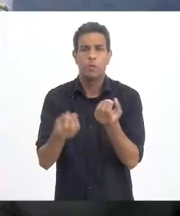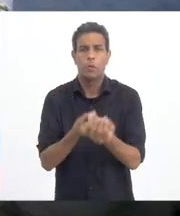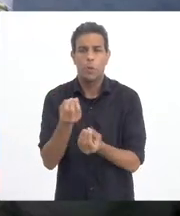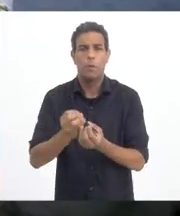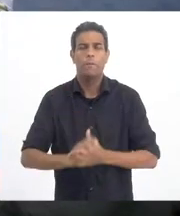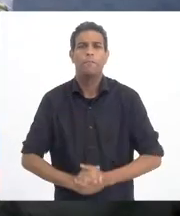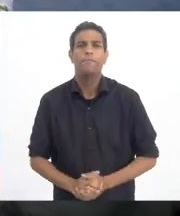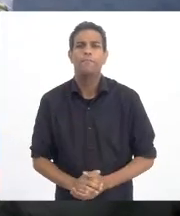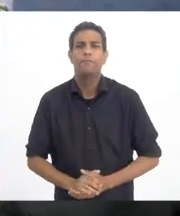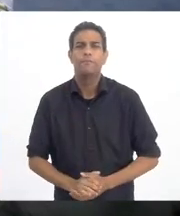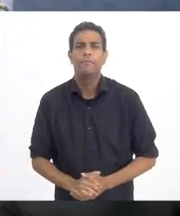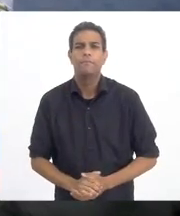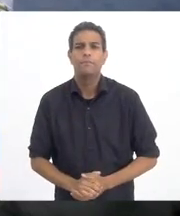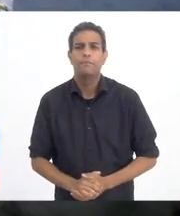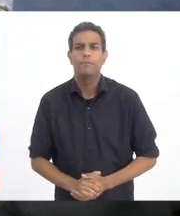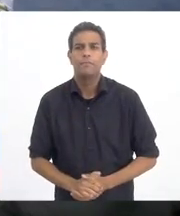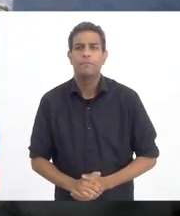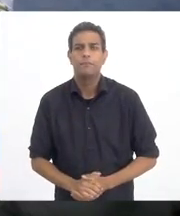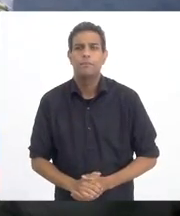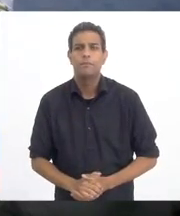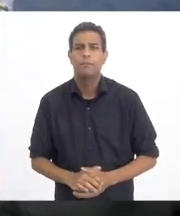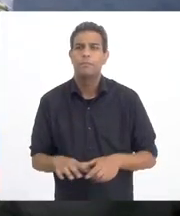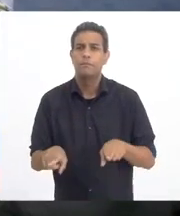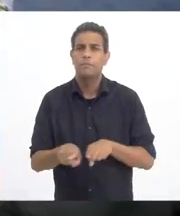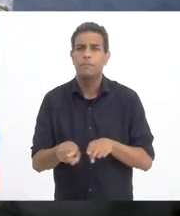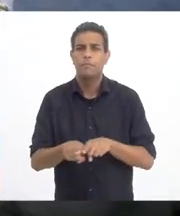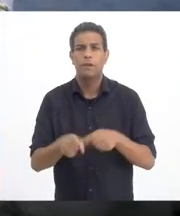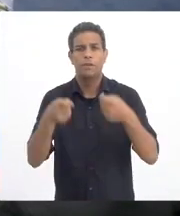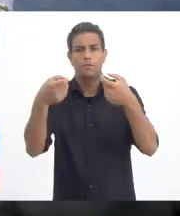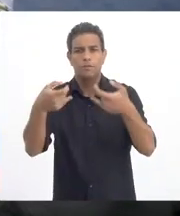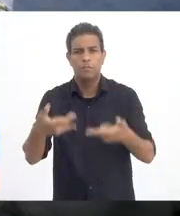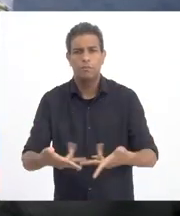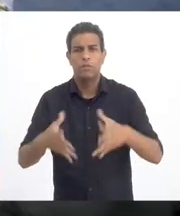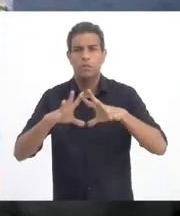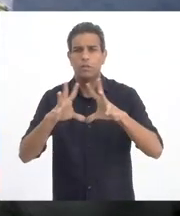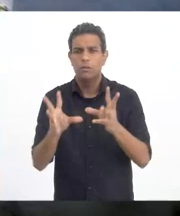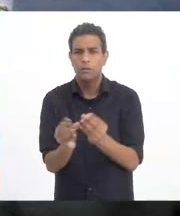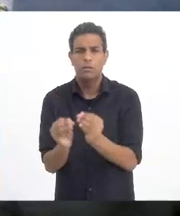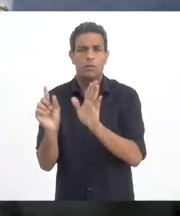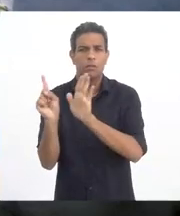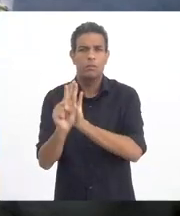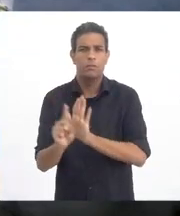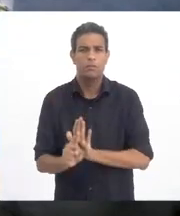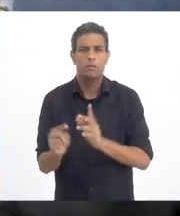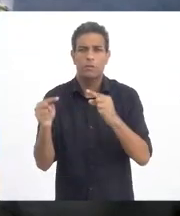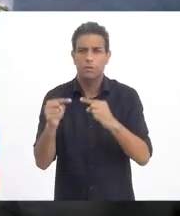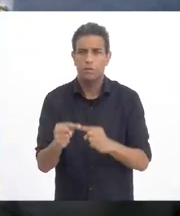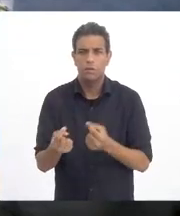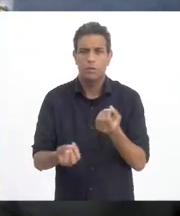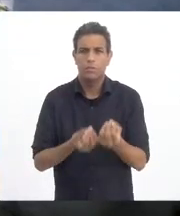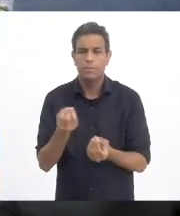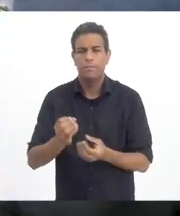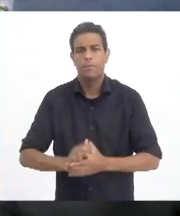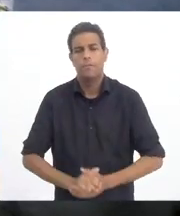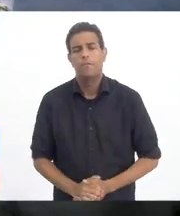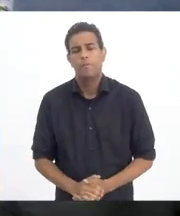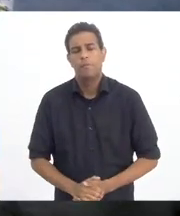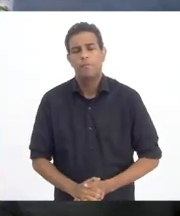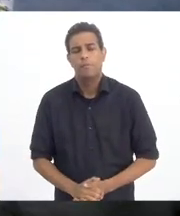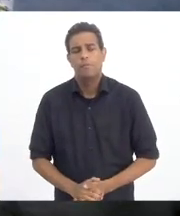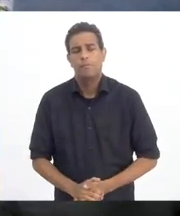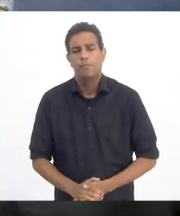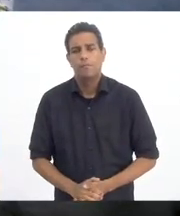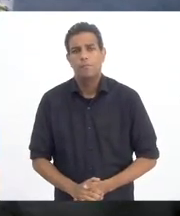Ricardo, além da pode, por favor, se dirigir, além da explanação, se tiverem perguntas objetivas,